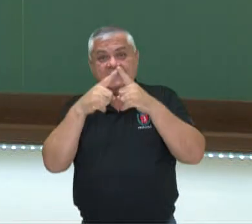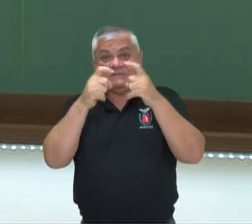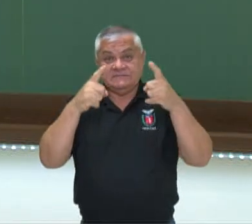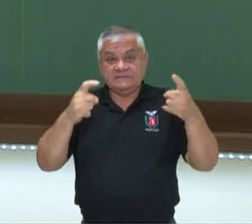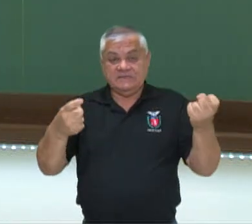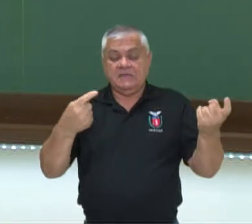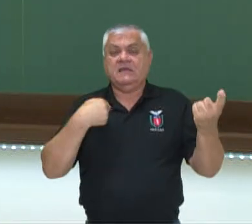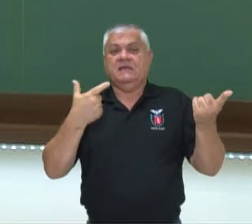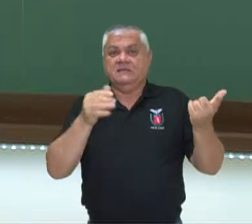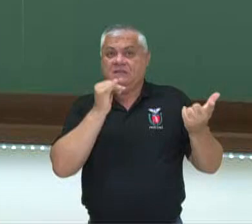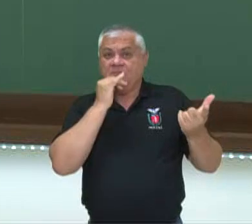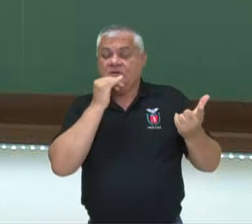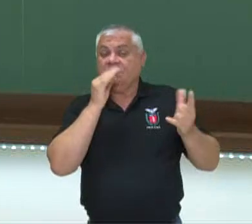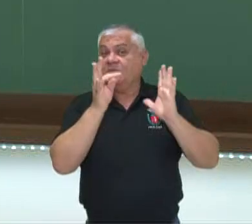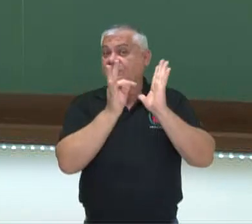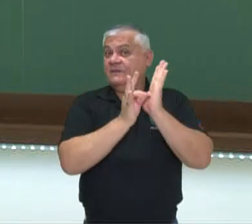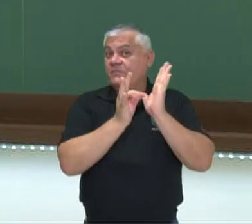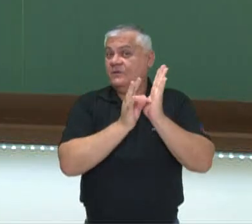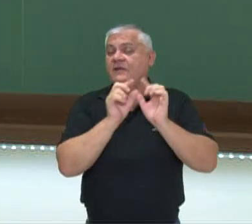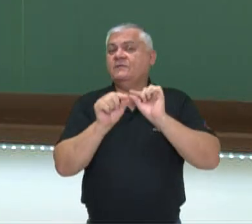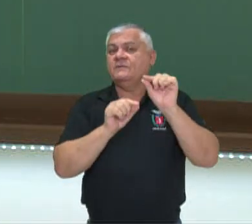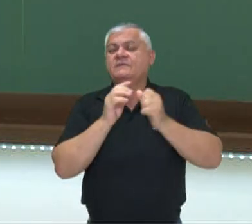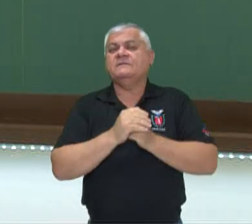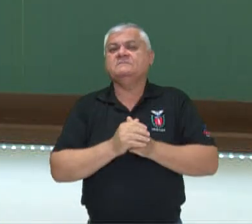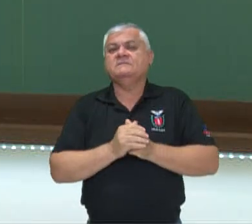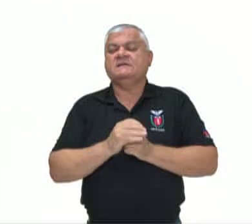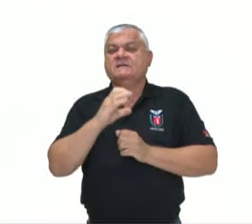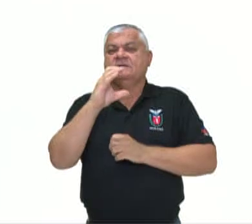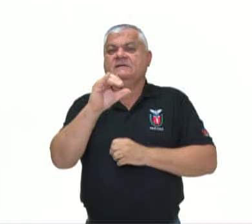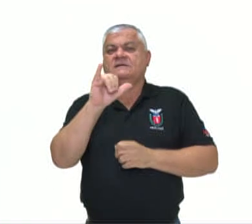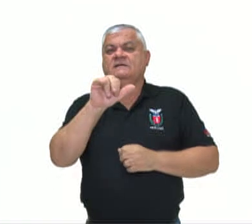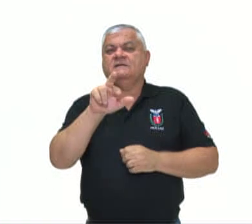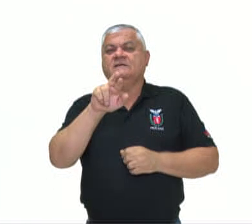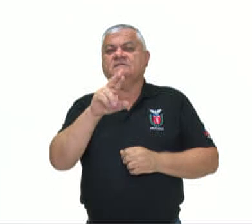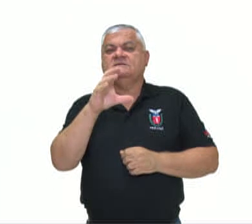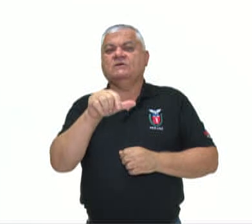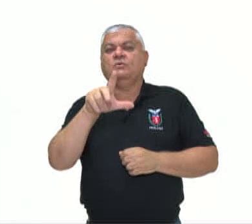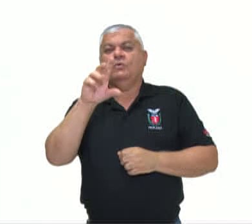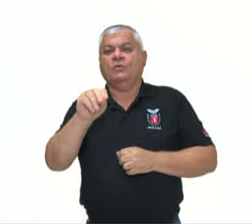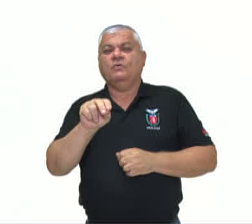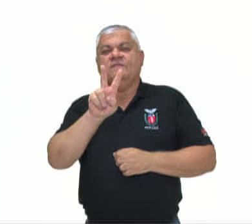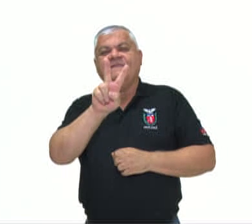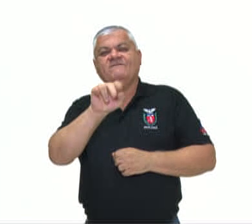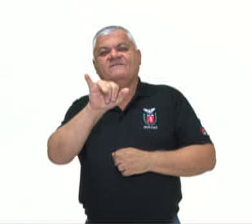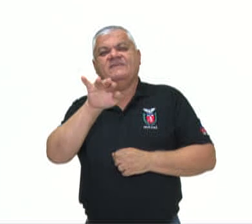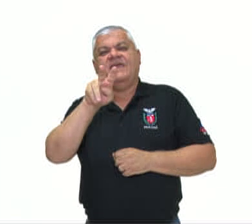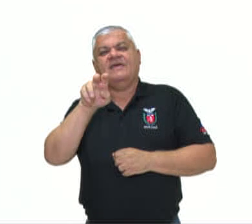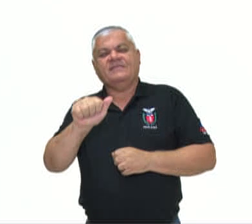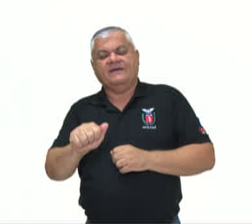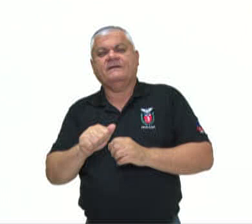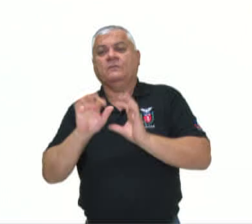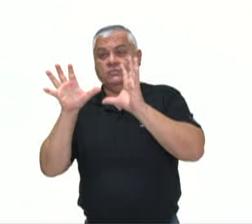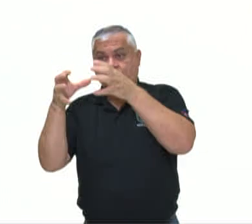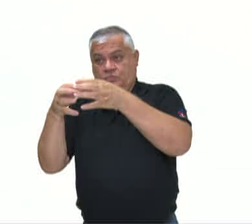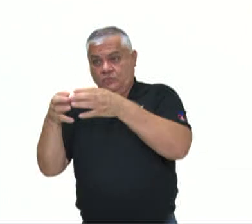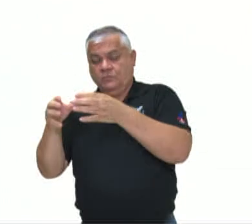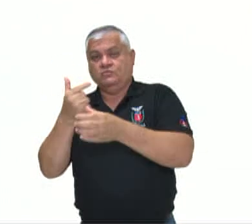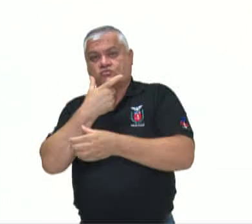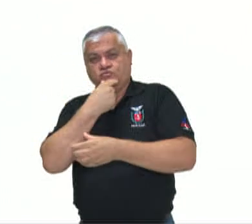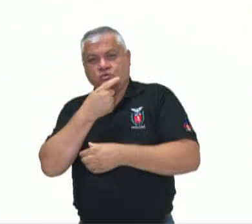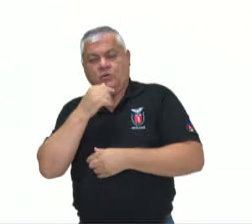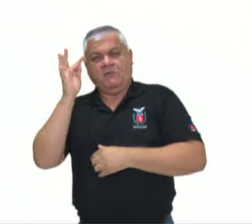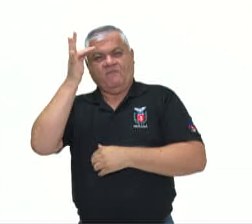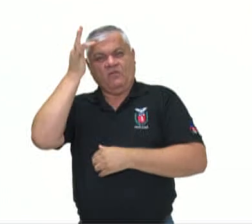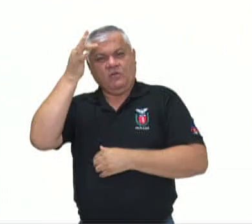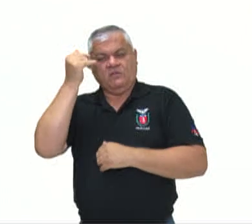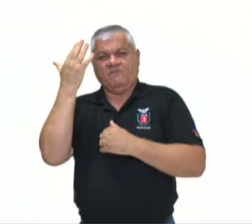enquanto um saber provisório, chamado Círculo de Viena. Refere-se a um grupo de cientistas, lógicos e